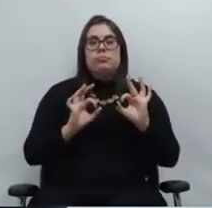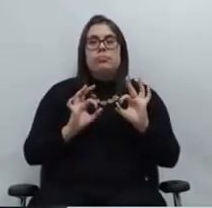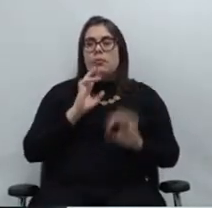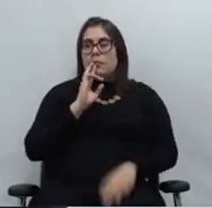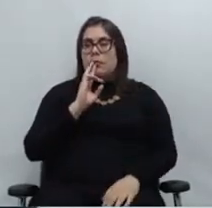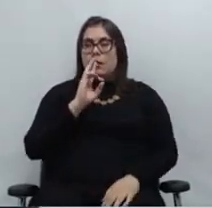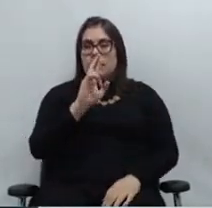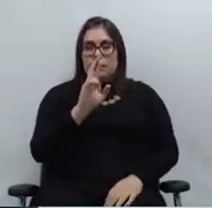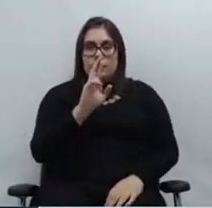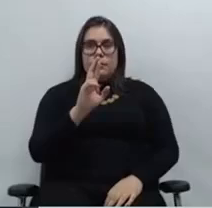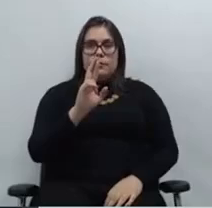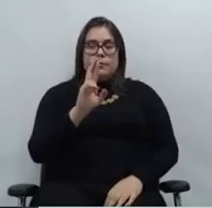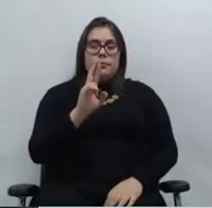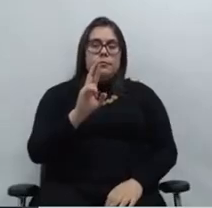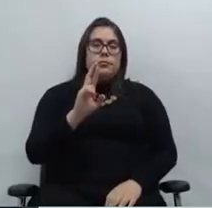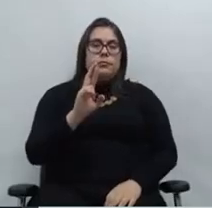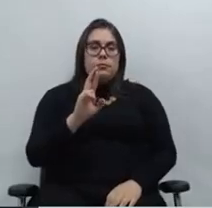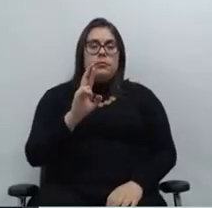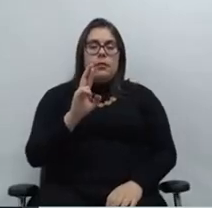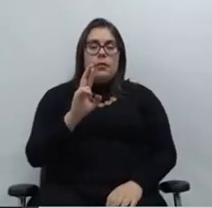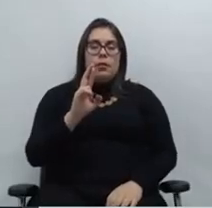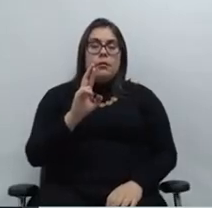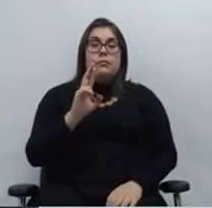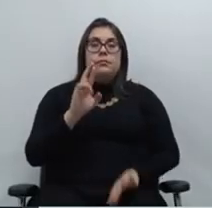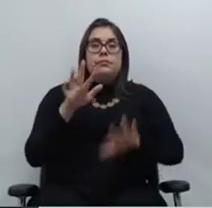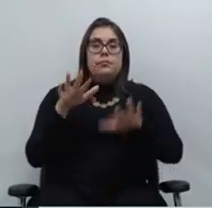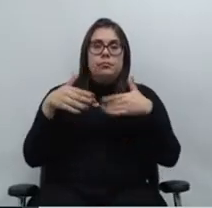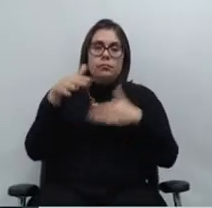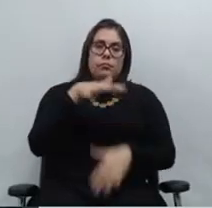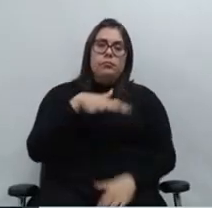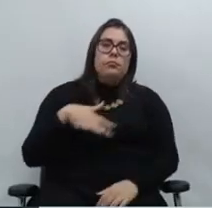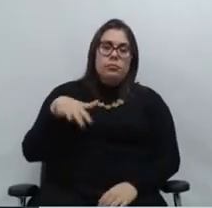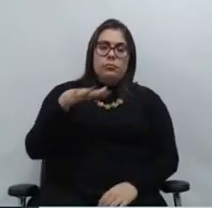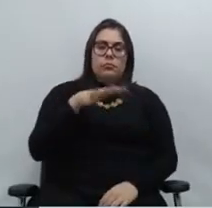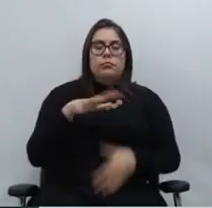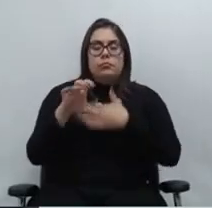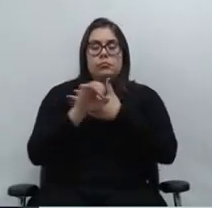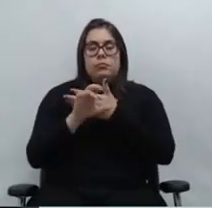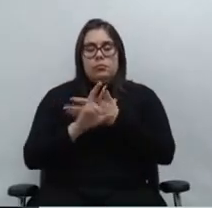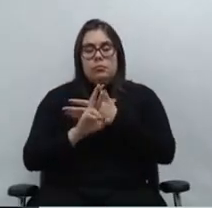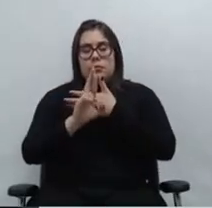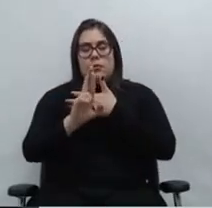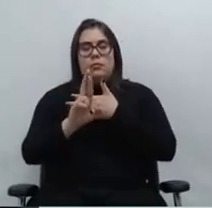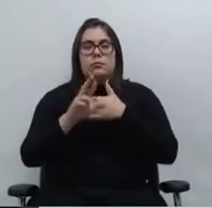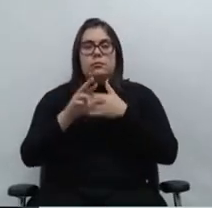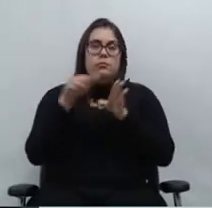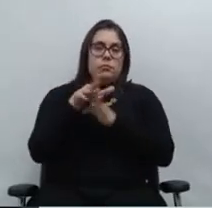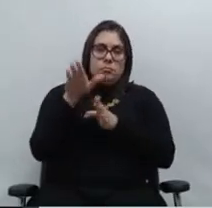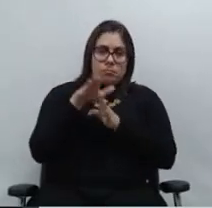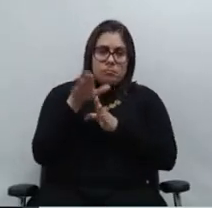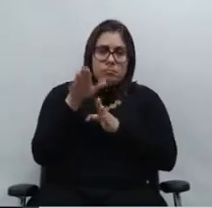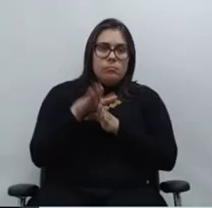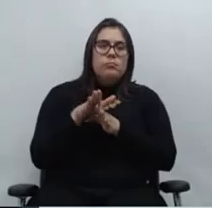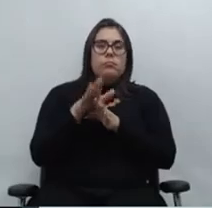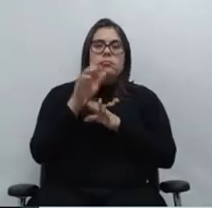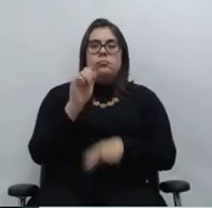de reunião realizada com as subdefensorias públicas gerais, com a Ouvidoria Geral e com o conselheiro Alan